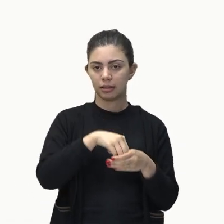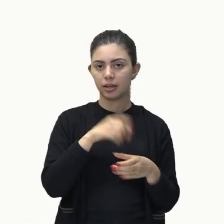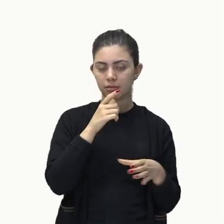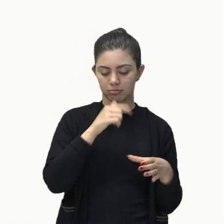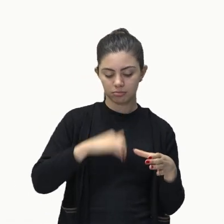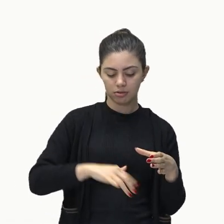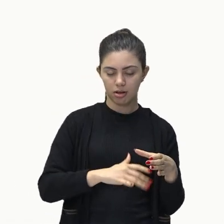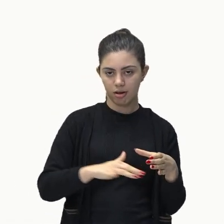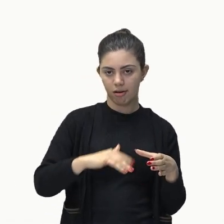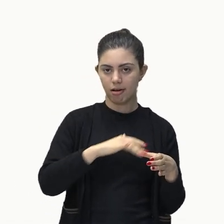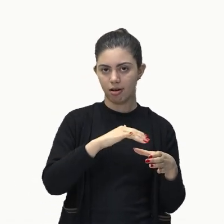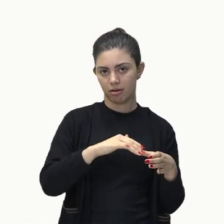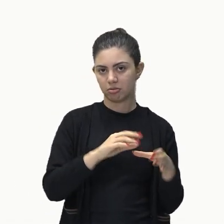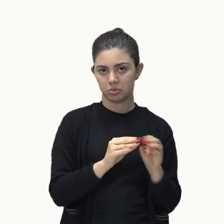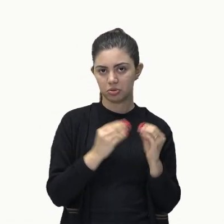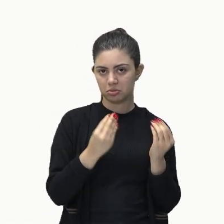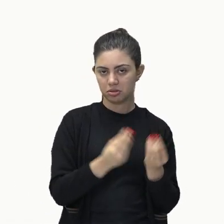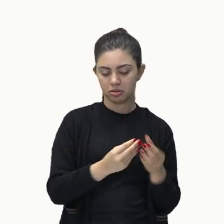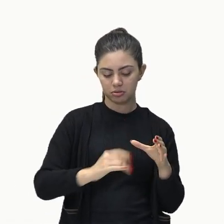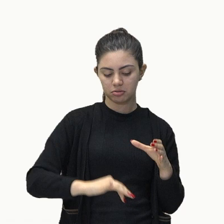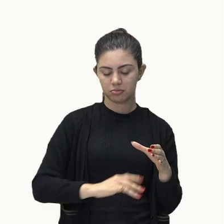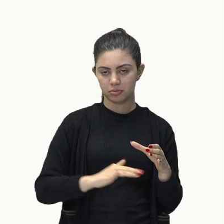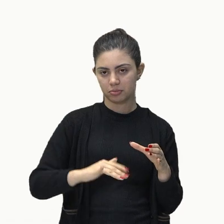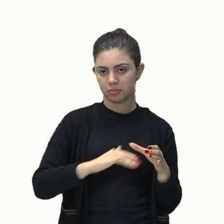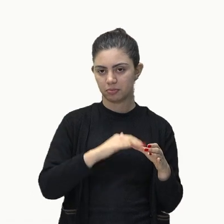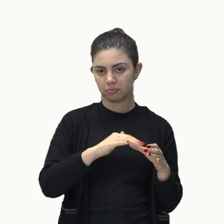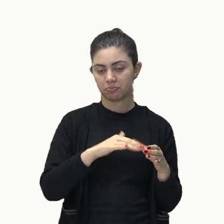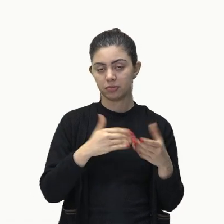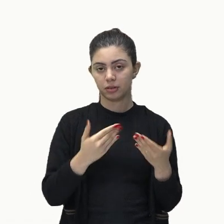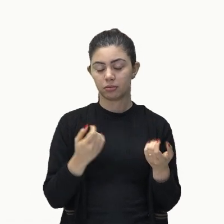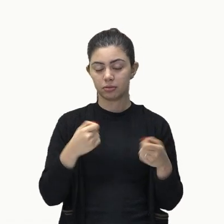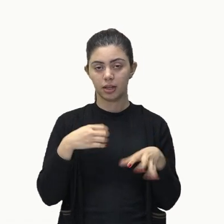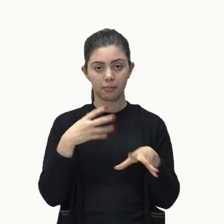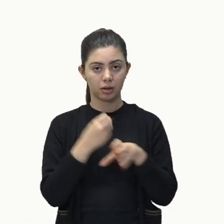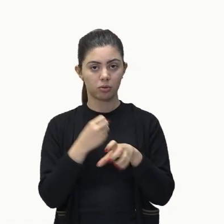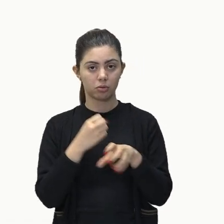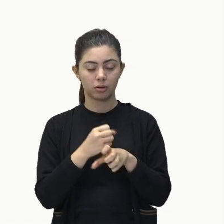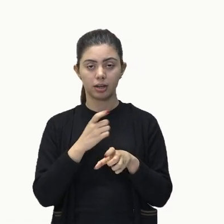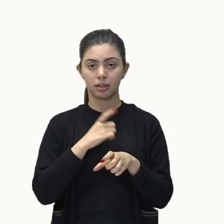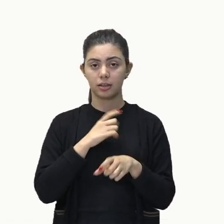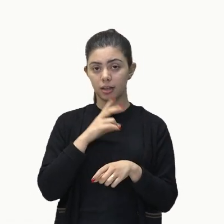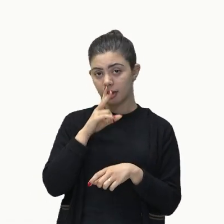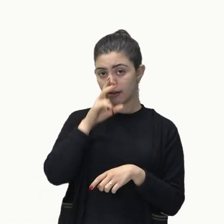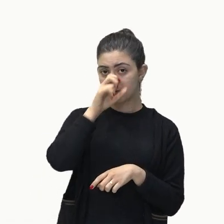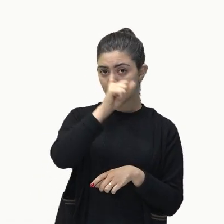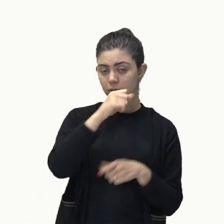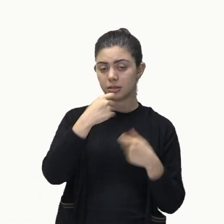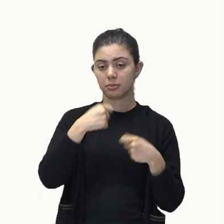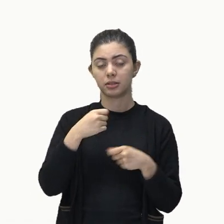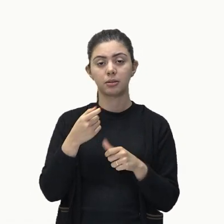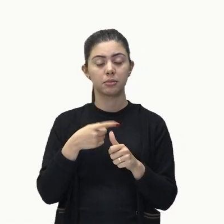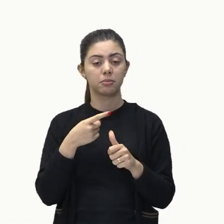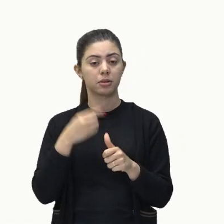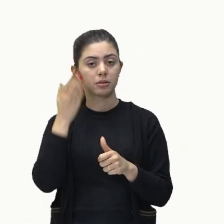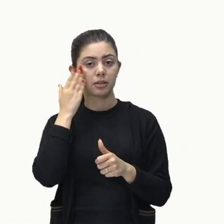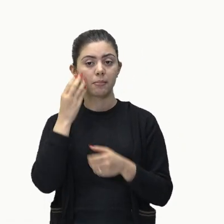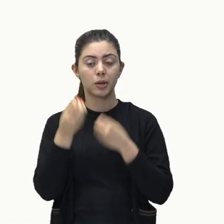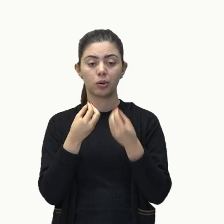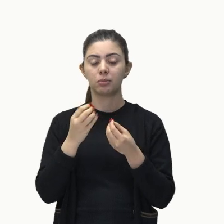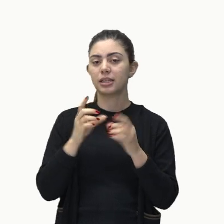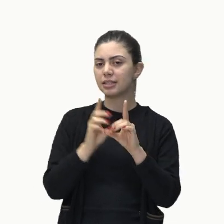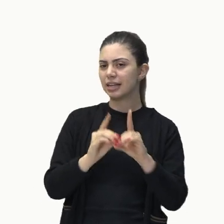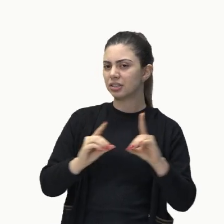recipiente, né? Tem um fluido aqui, ó. Então, para mim calcular essa força de empuxo, eu preciso saber qual é a densidade desse